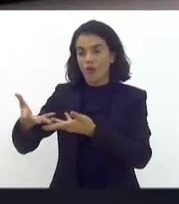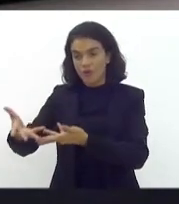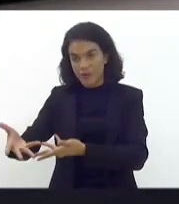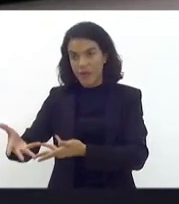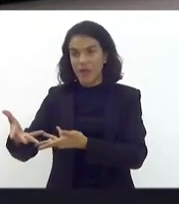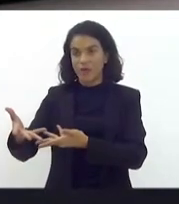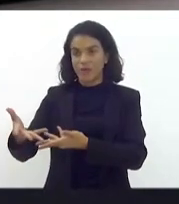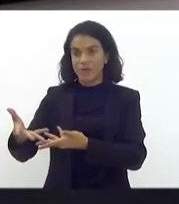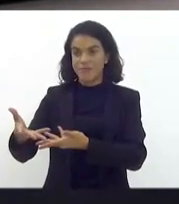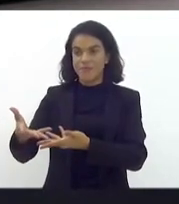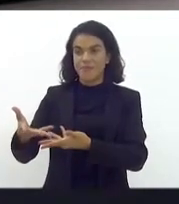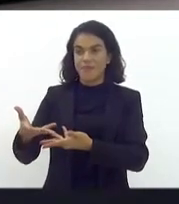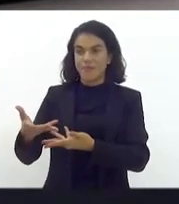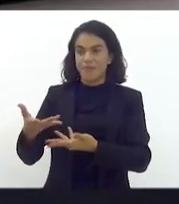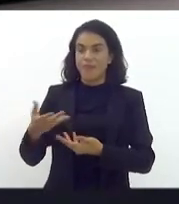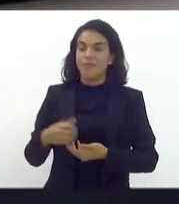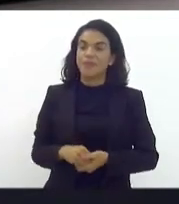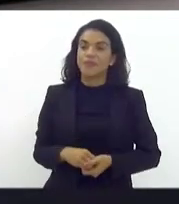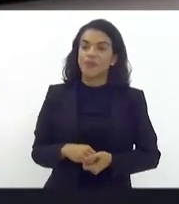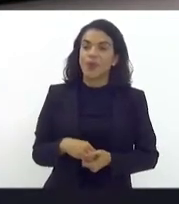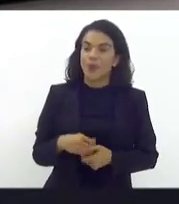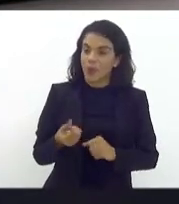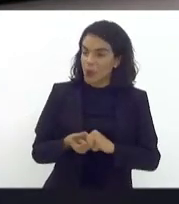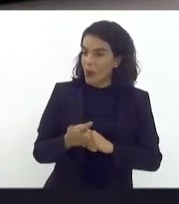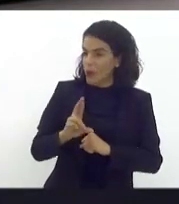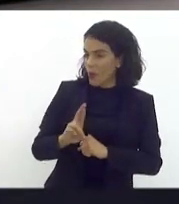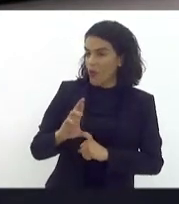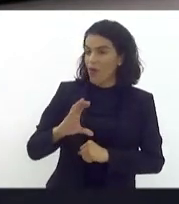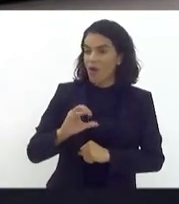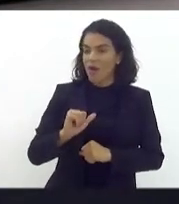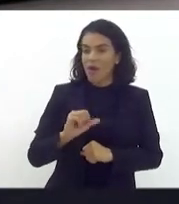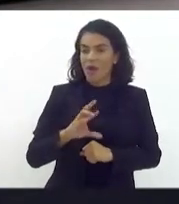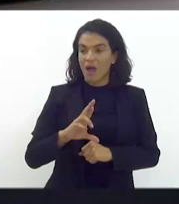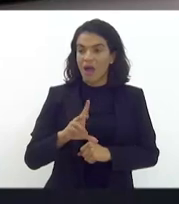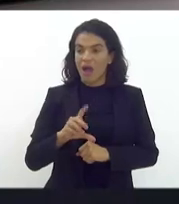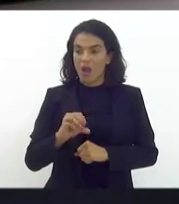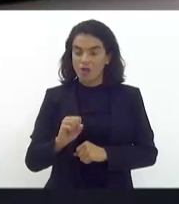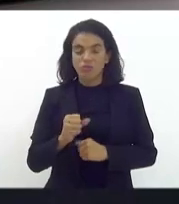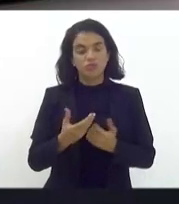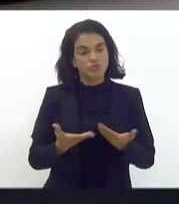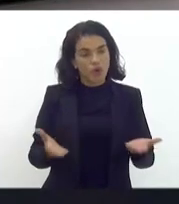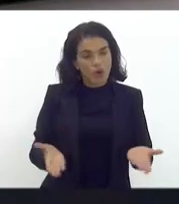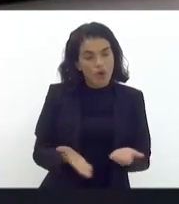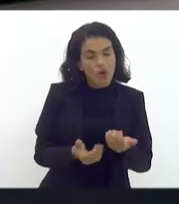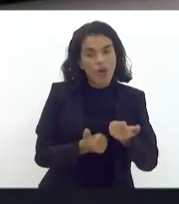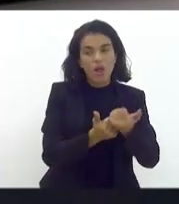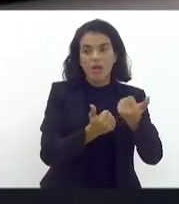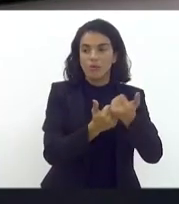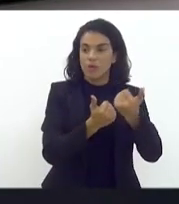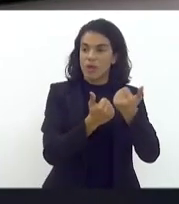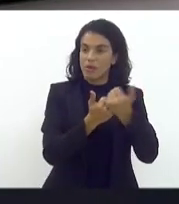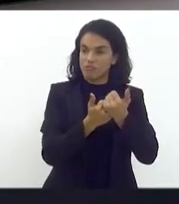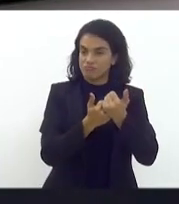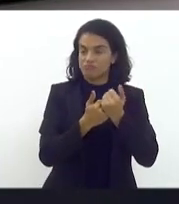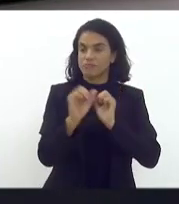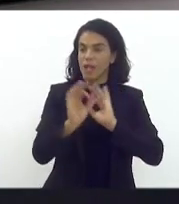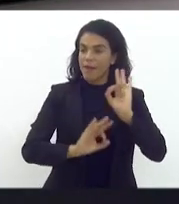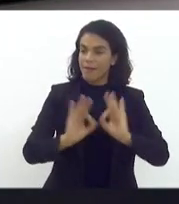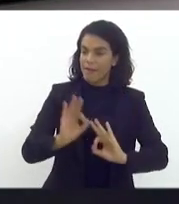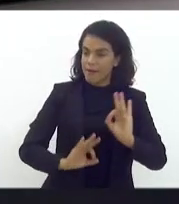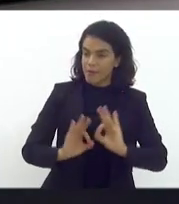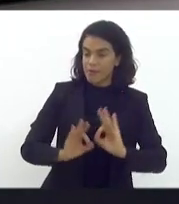jus que o Dr Carlos Eduardo conhece bem colaborar na elaboração dessa dessa